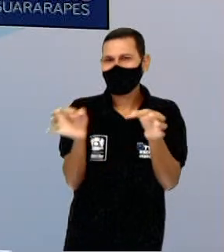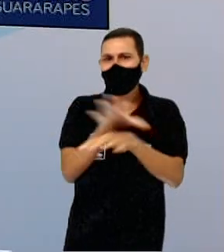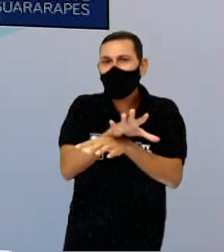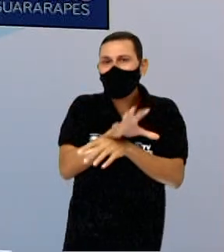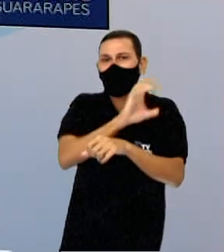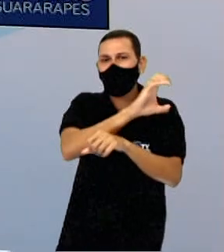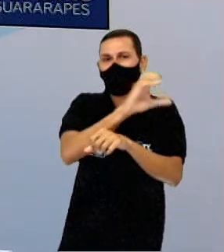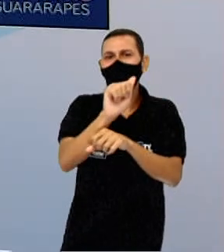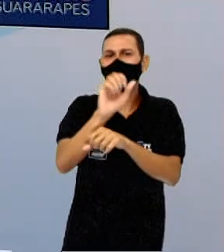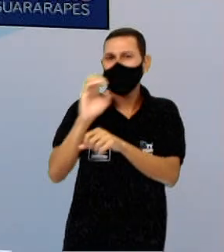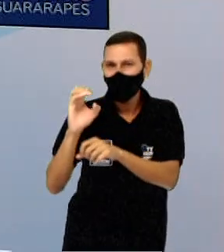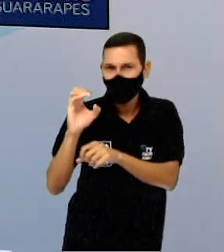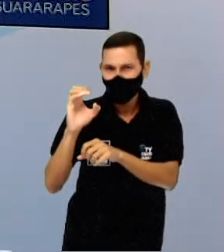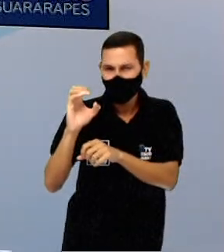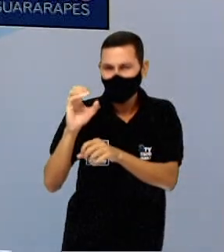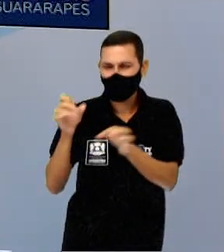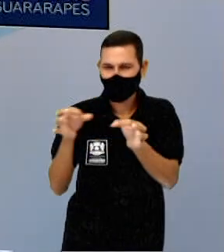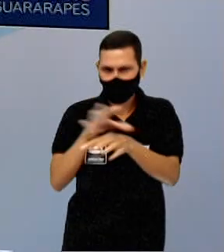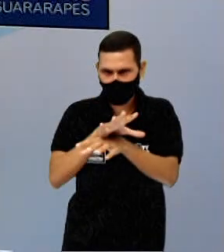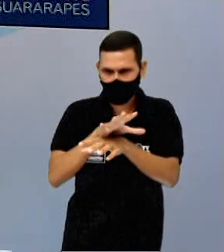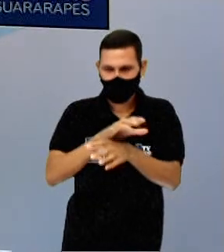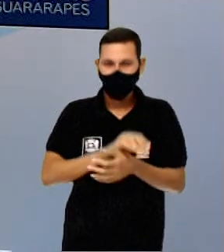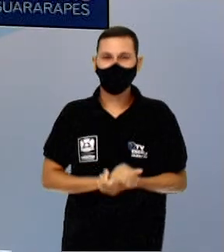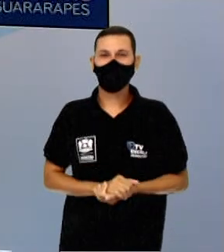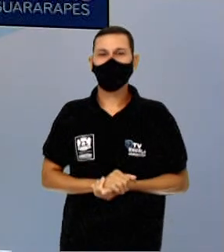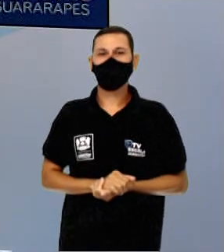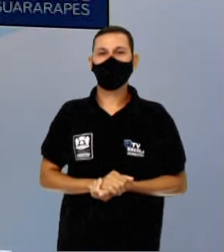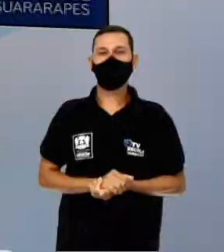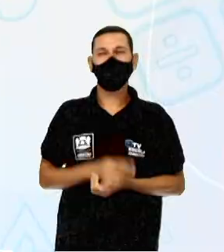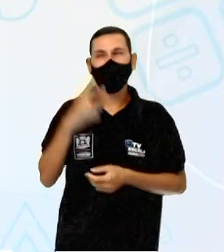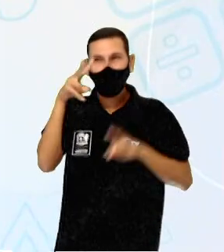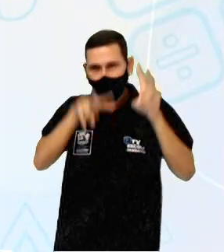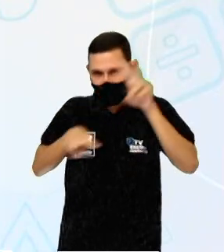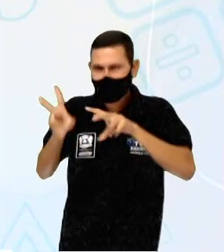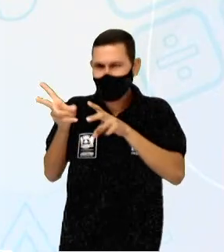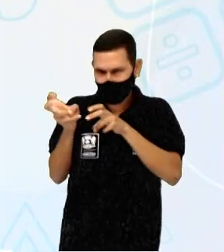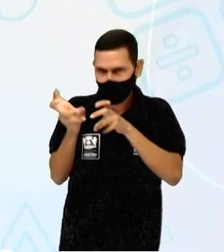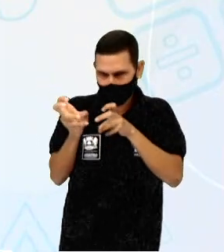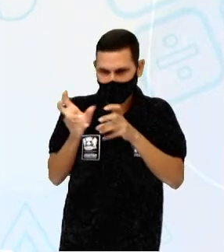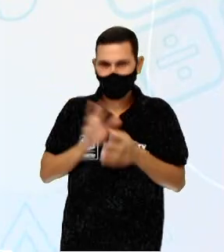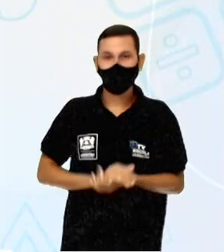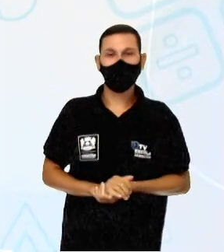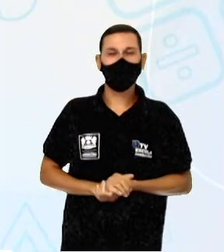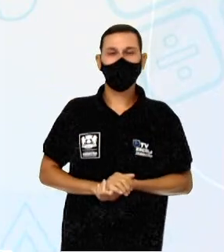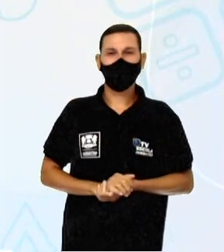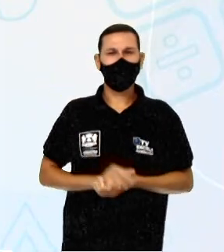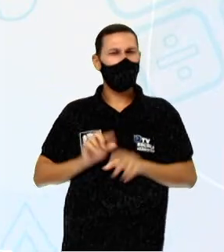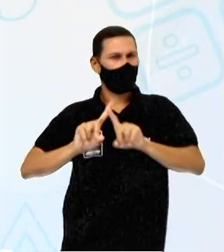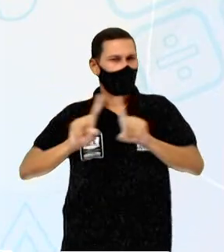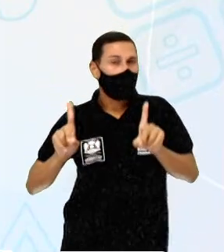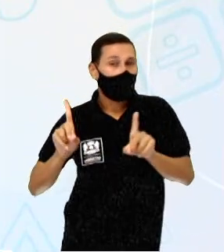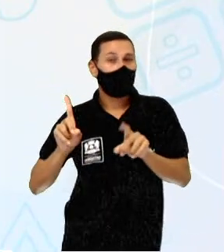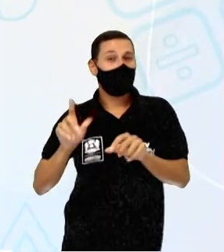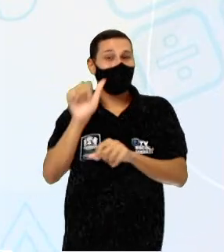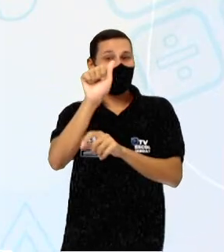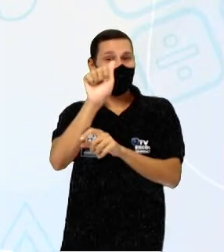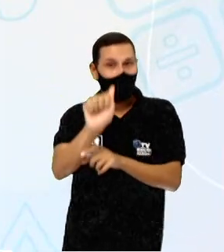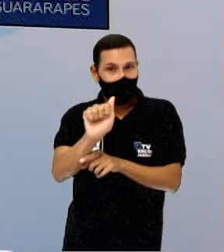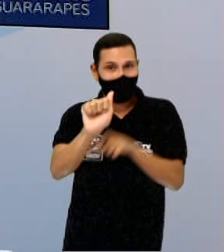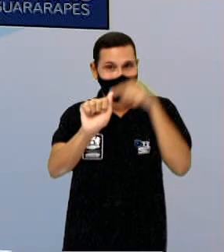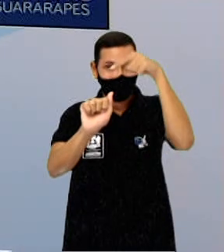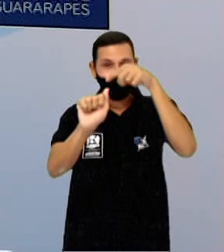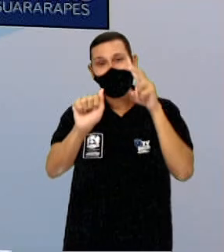consoante, vogal, consoante. Tá vendo? Vocês estão conseguindo observar? Mas só que aqui, a vogal tônica é